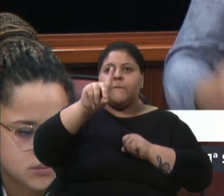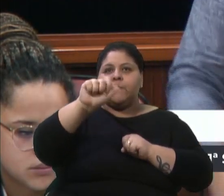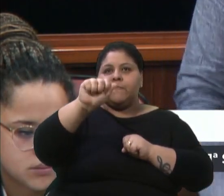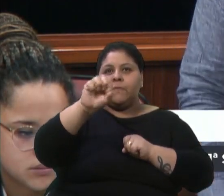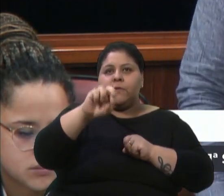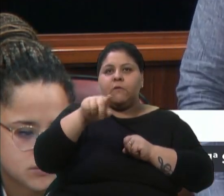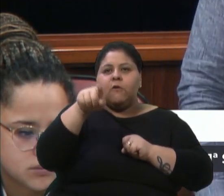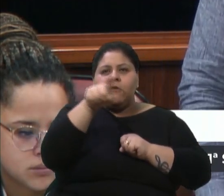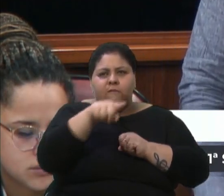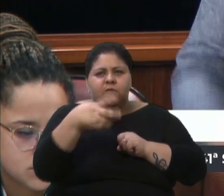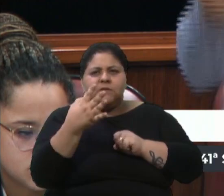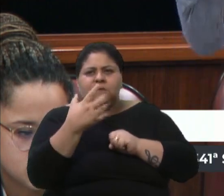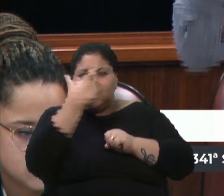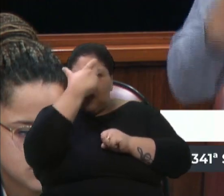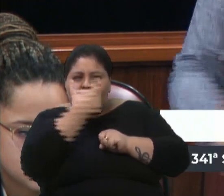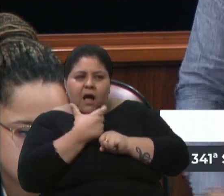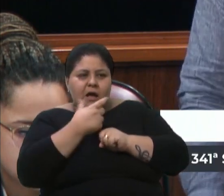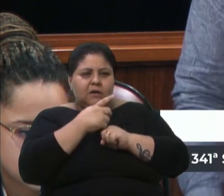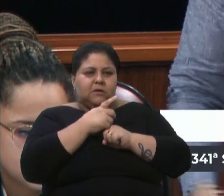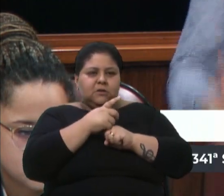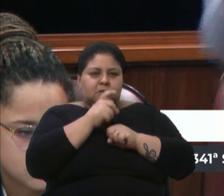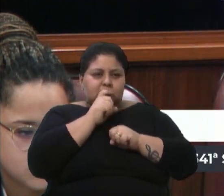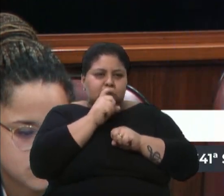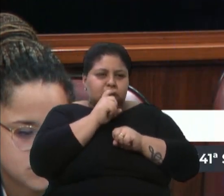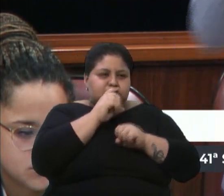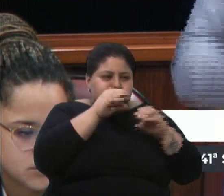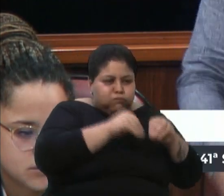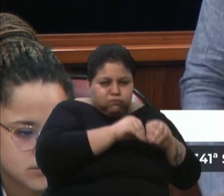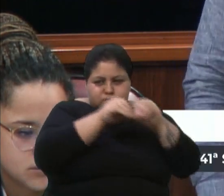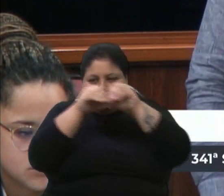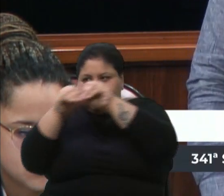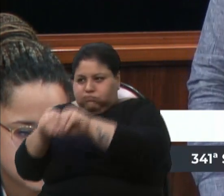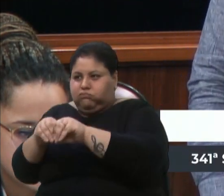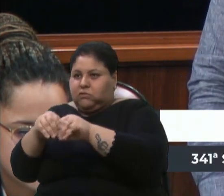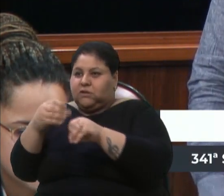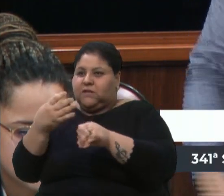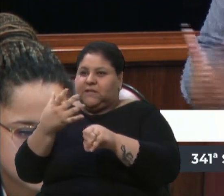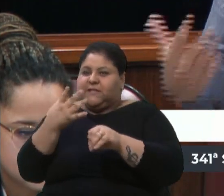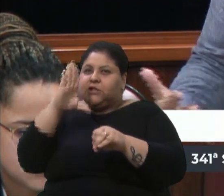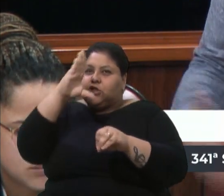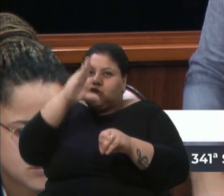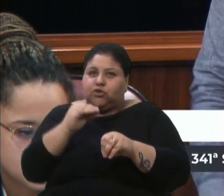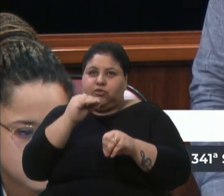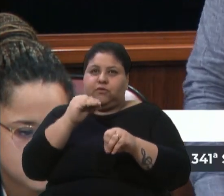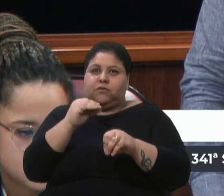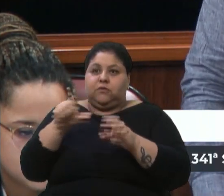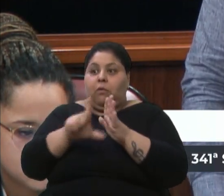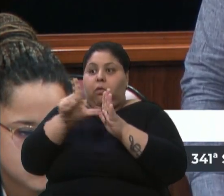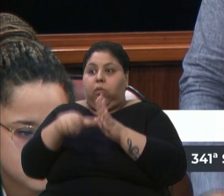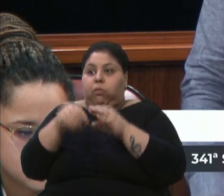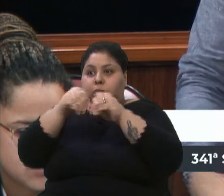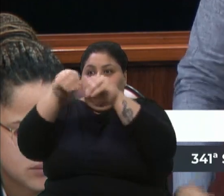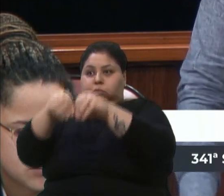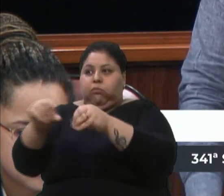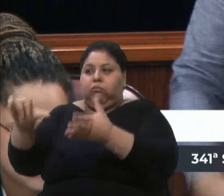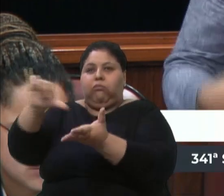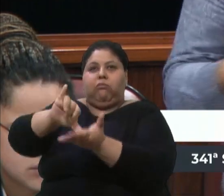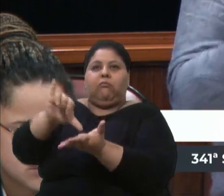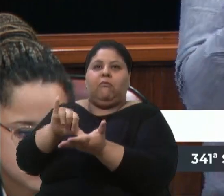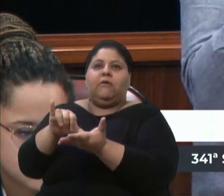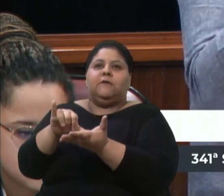Rosário 2 às 6 da noite para vir até uma escola da região central? Não vai vir. Então é